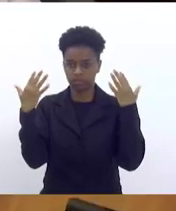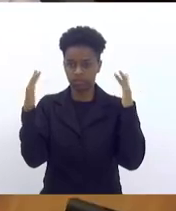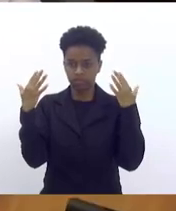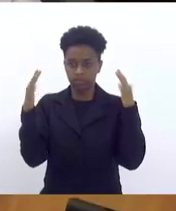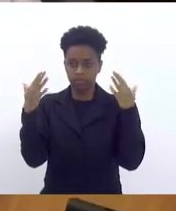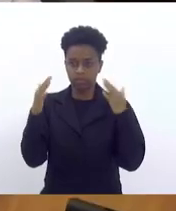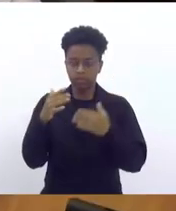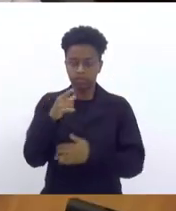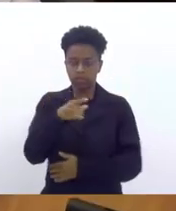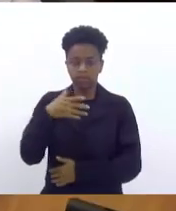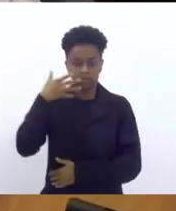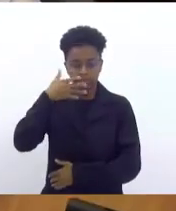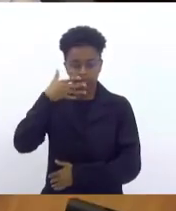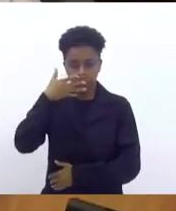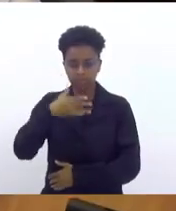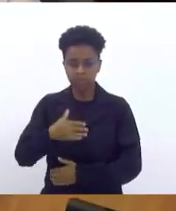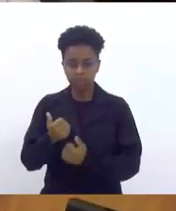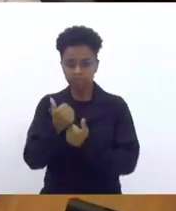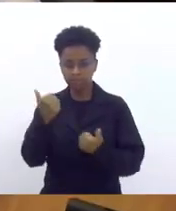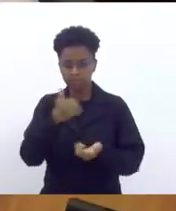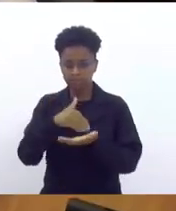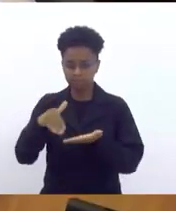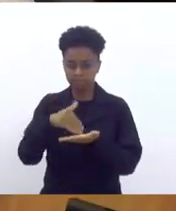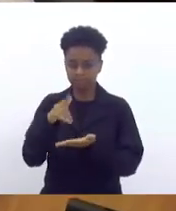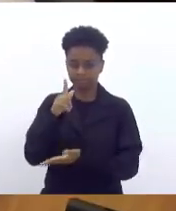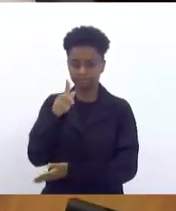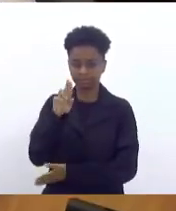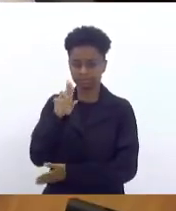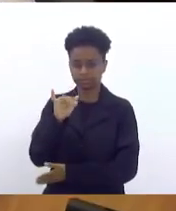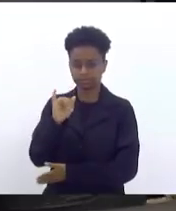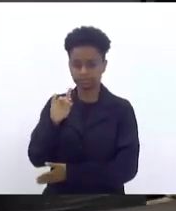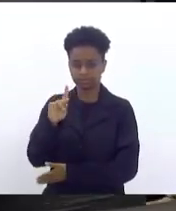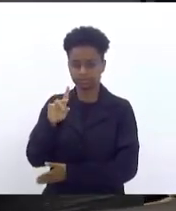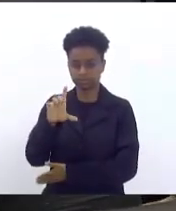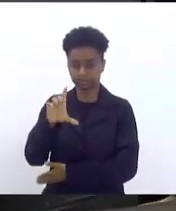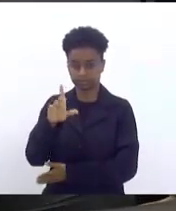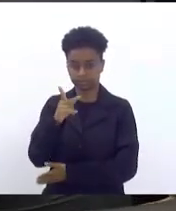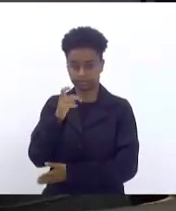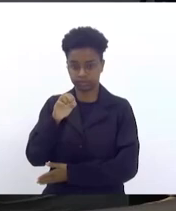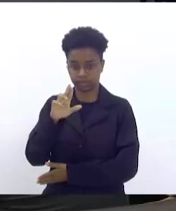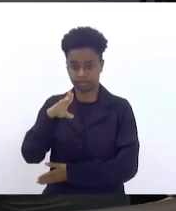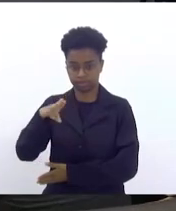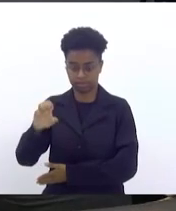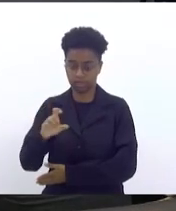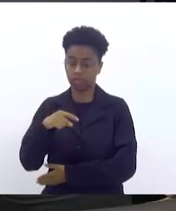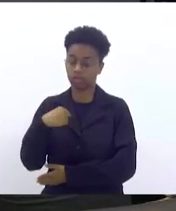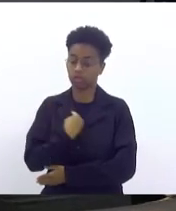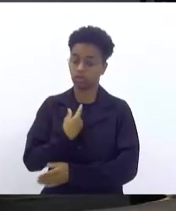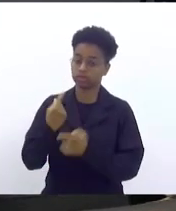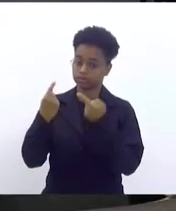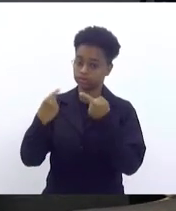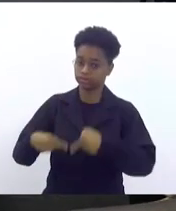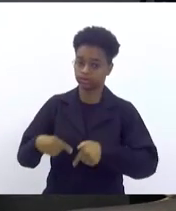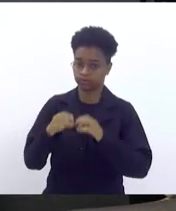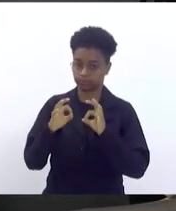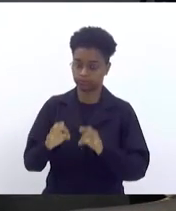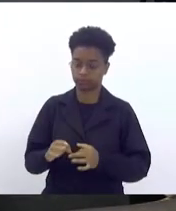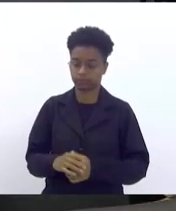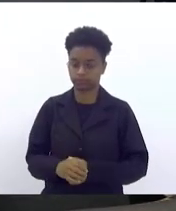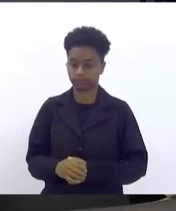as palavras subsecretário Seu Guilherme e esse é o nosso desafio é uma